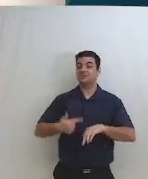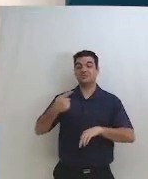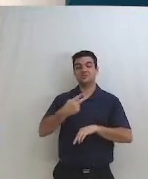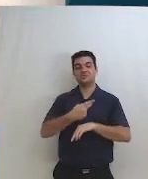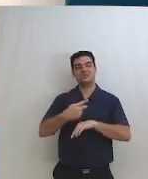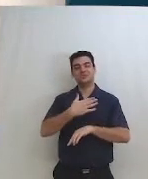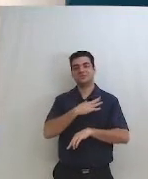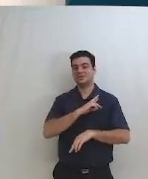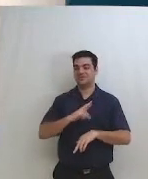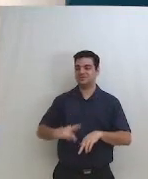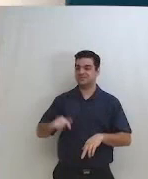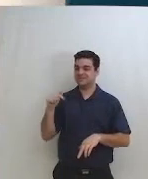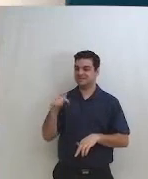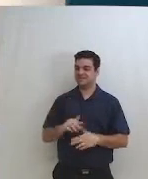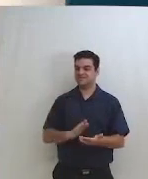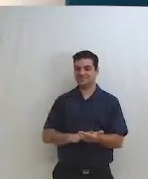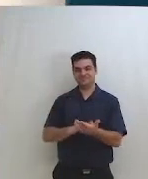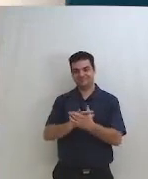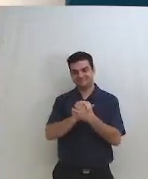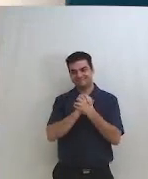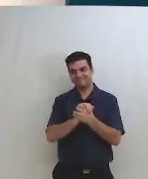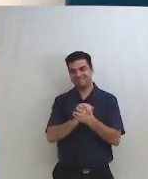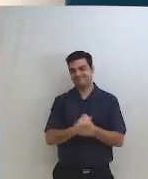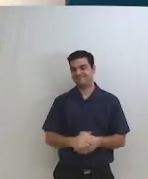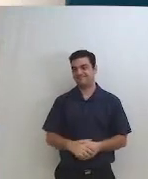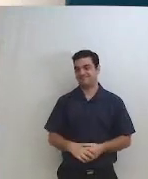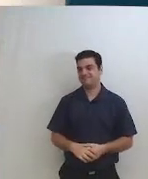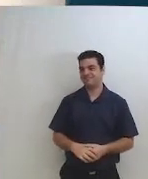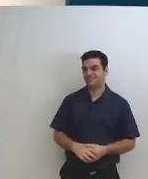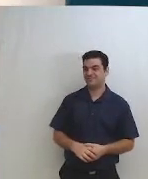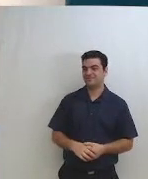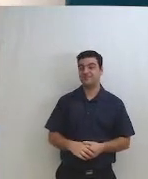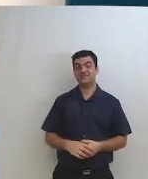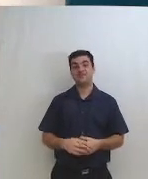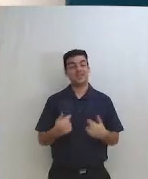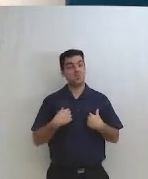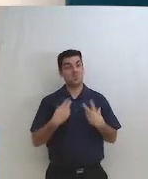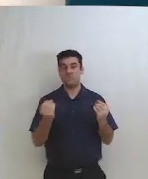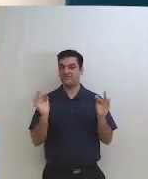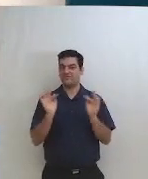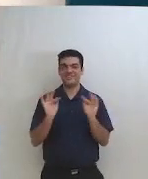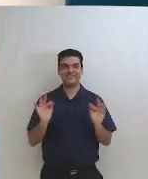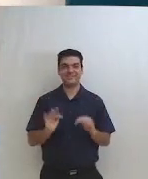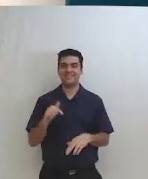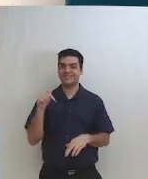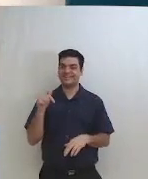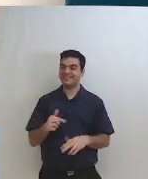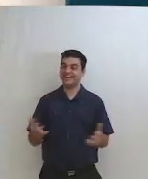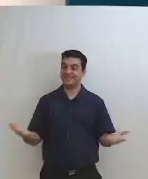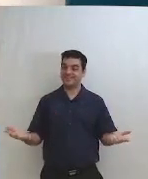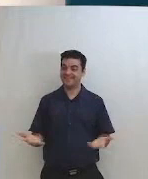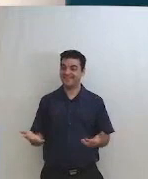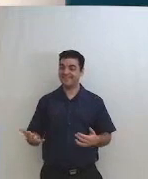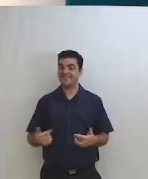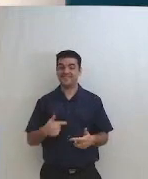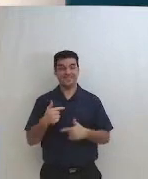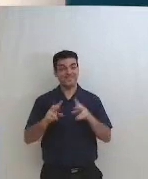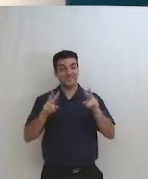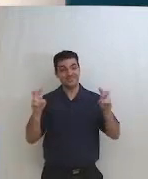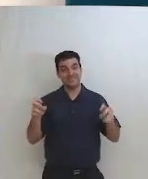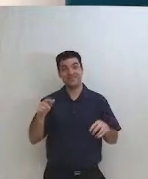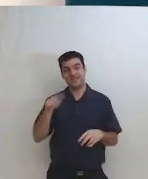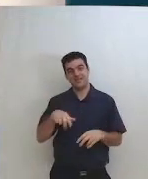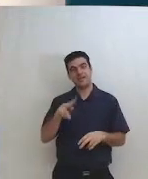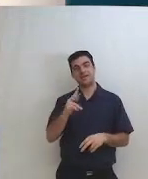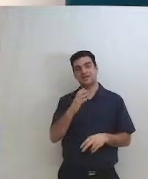se faz presente. Excelência, é uma honra para esse sertanejo, nós estamos tratando aqui de um habeas corpus de origem